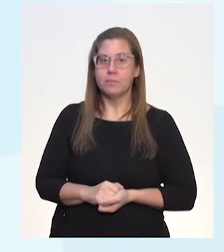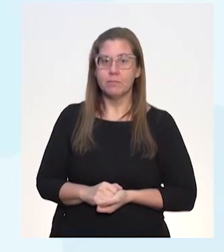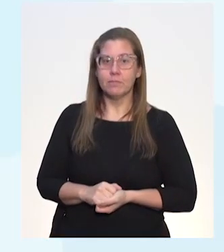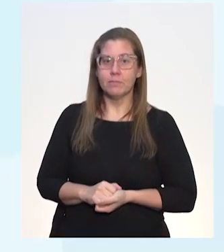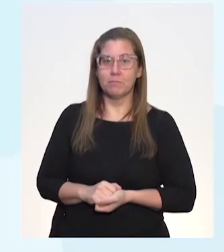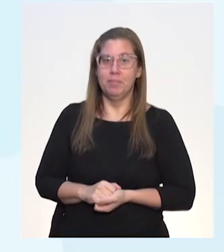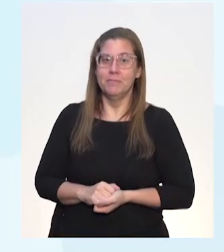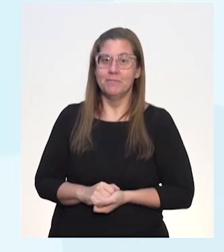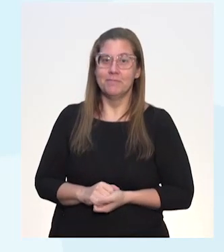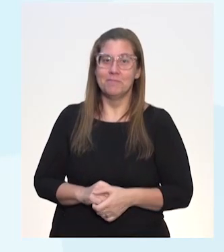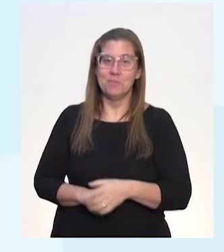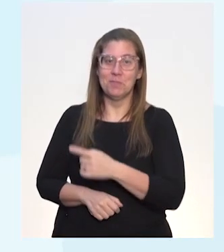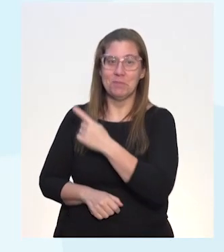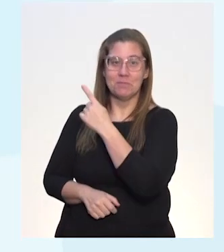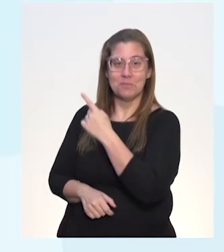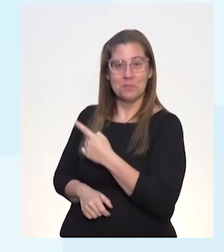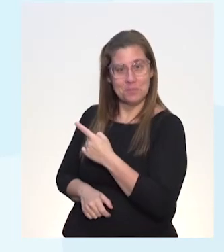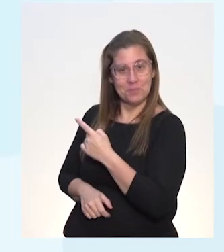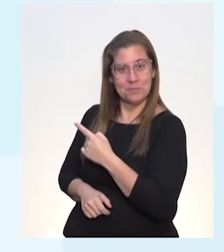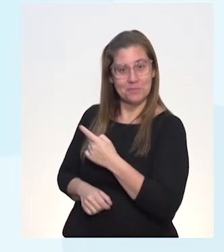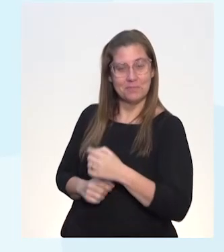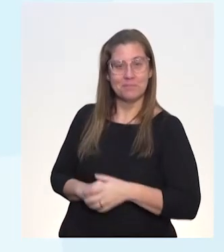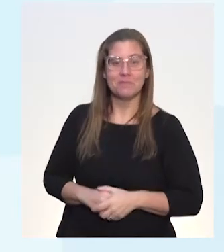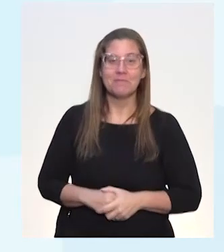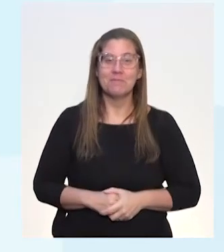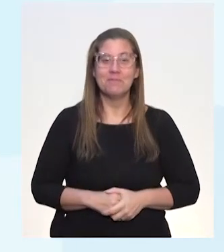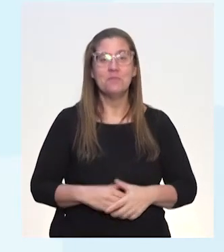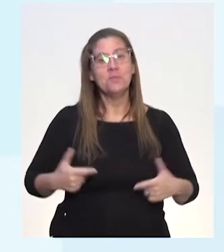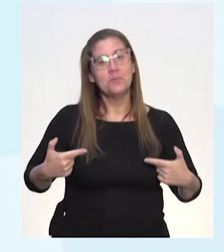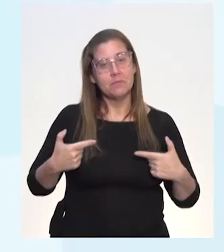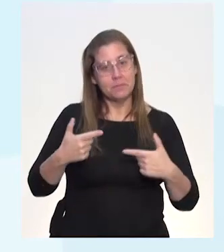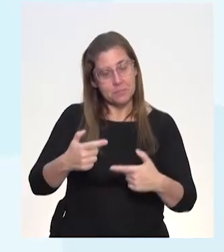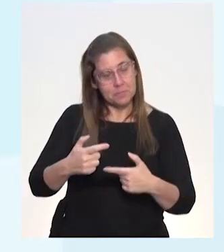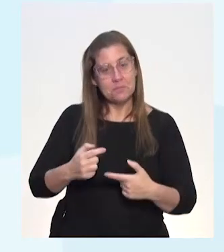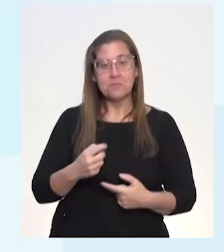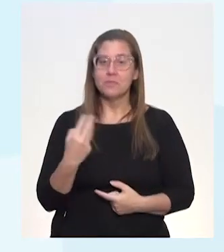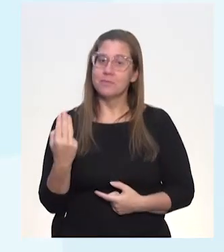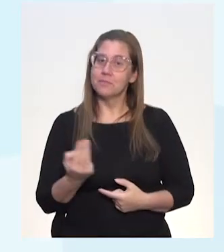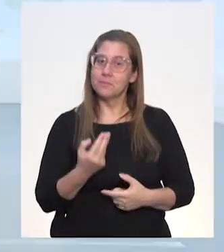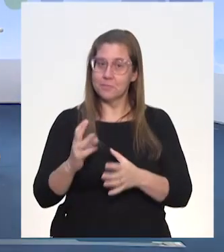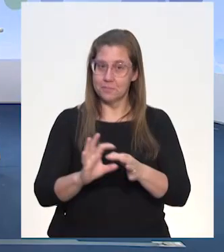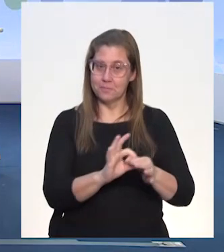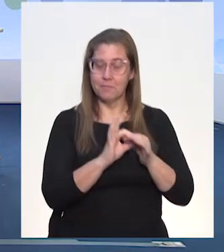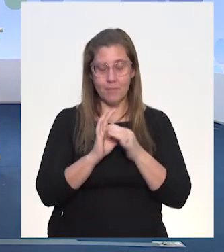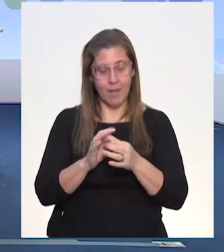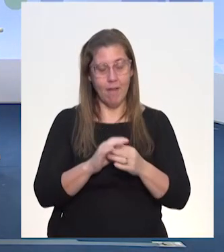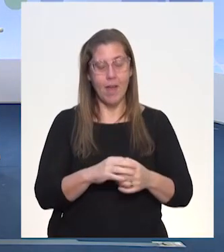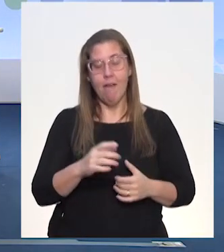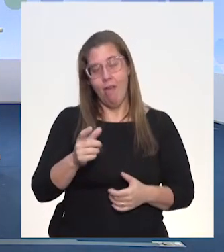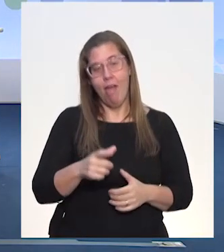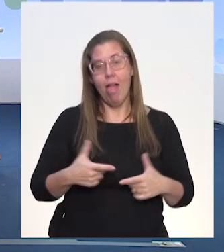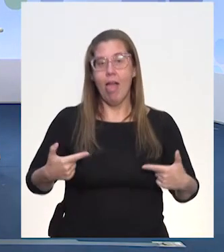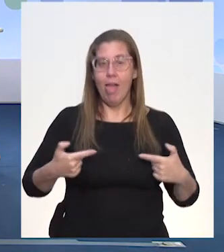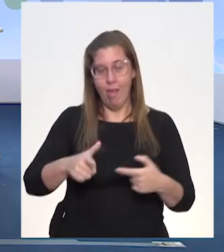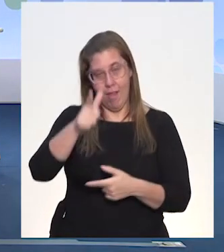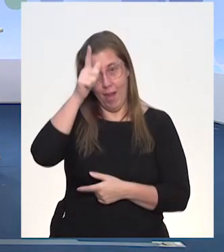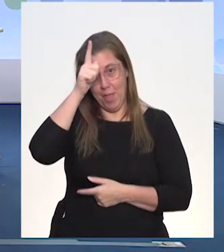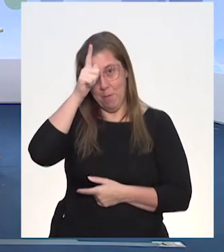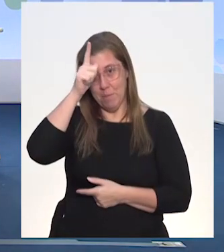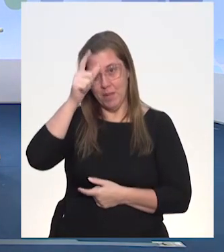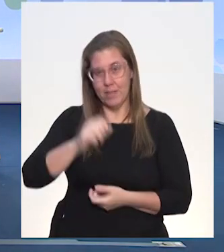Declarei guerra à Tríplice Aliança. Ou seja, é um país que declarou guerra à Alemanha, à